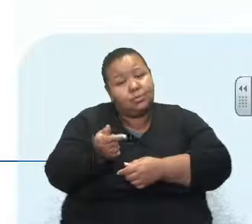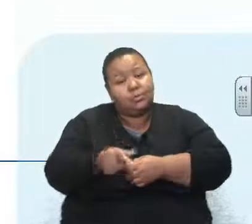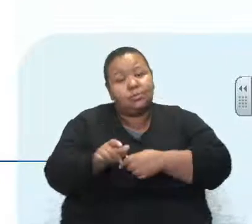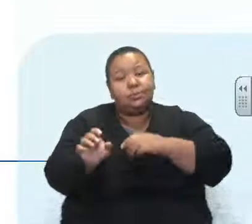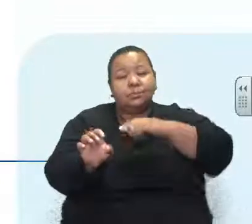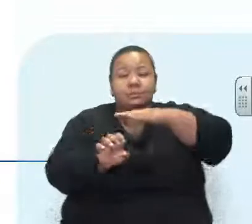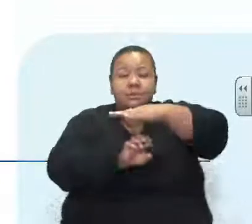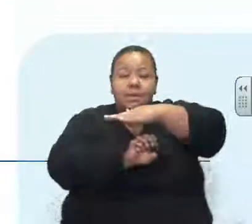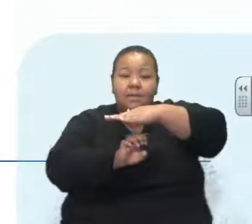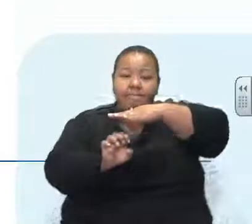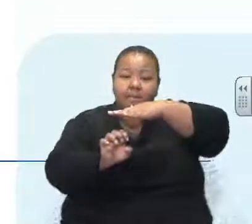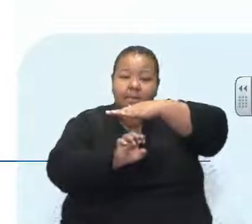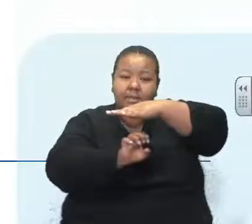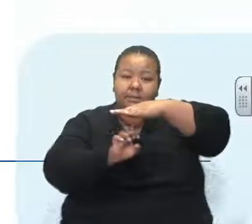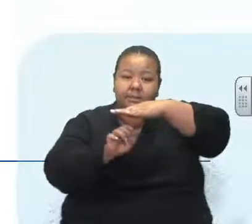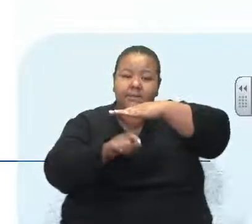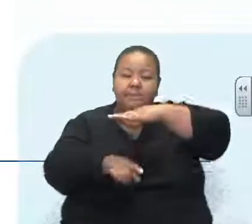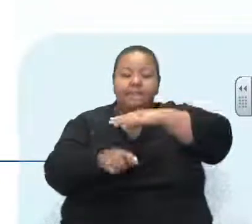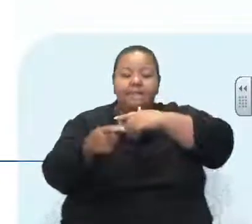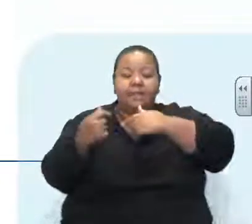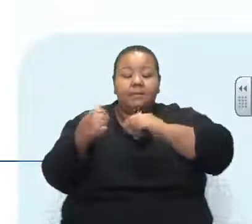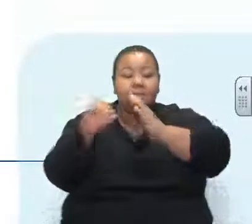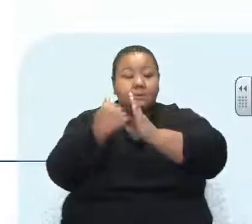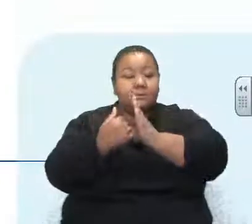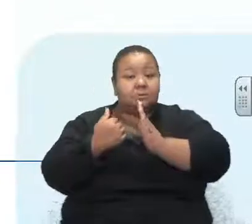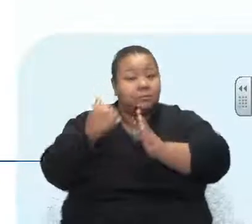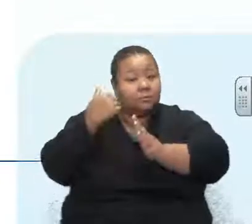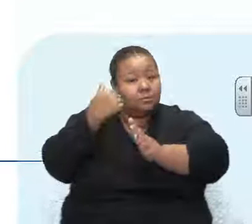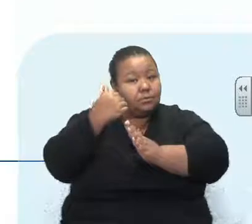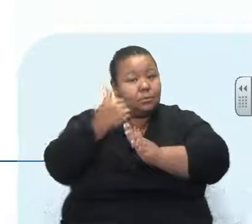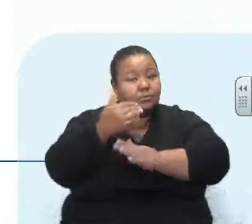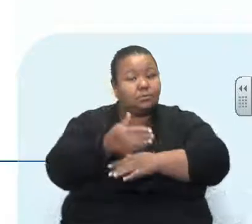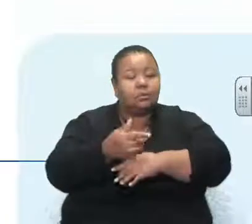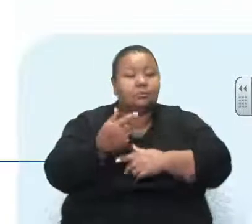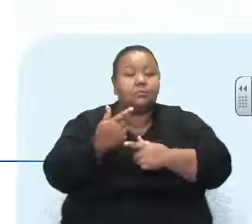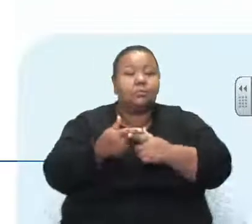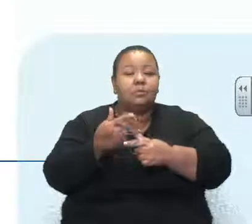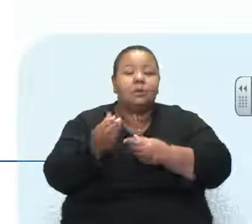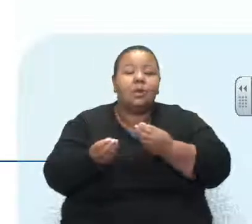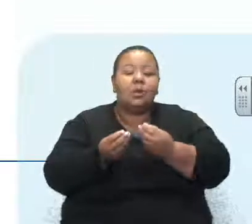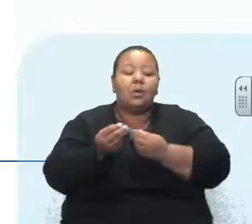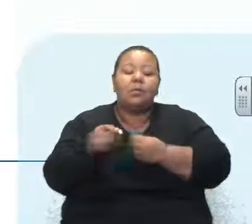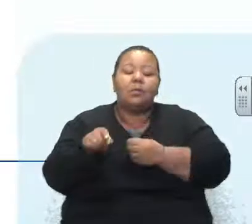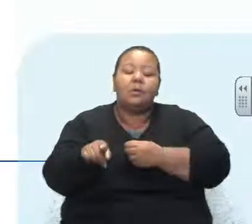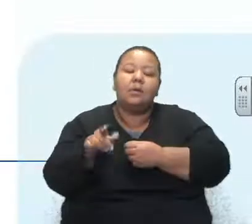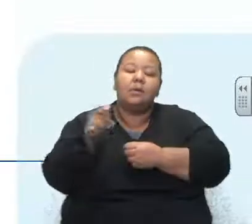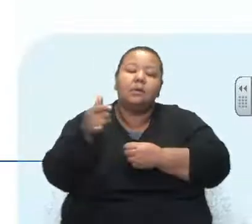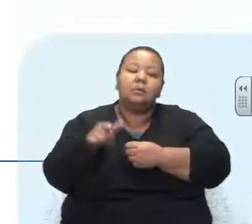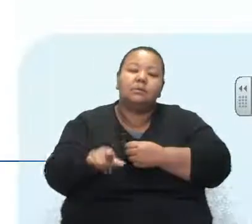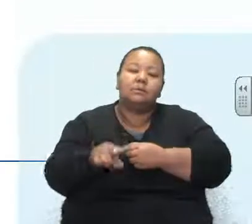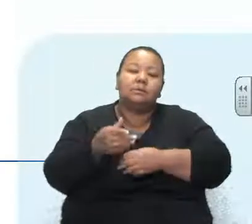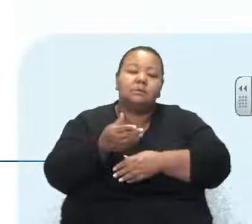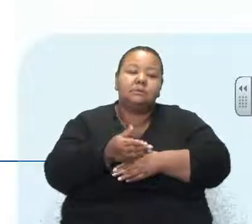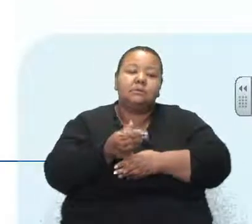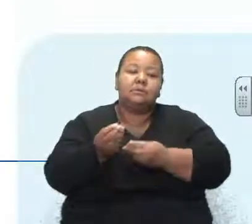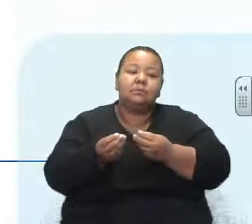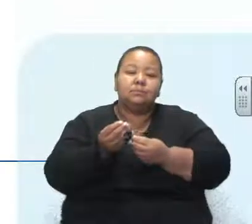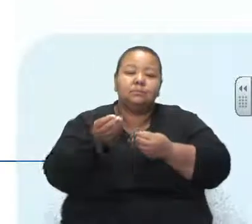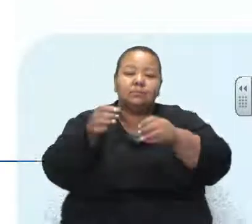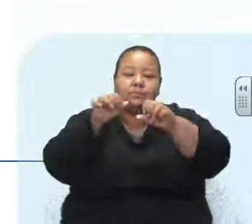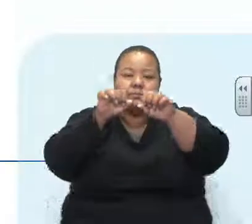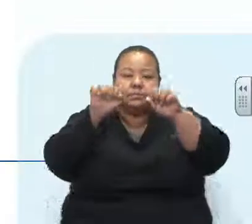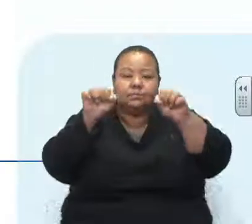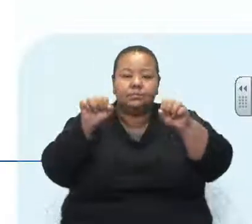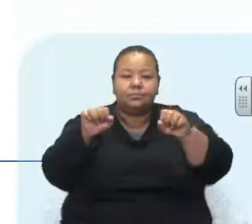empresa, ela tem que estar além, ela tem que estar à frente. Mas como que ela consegue isso? Como que os